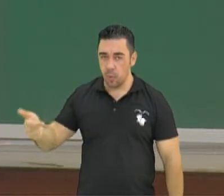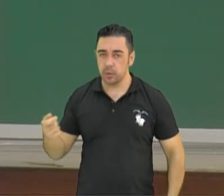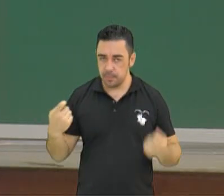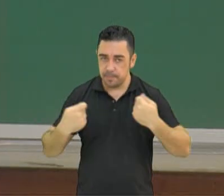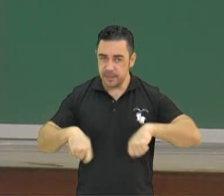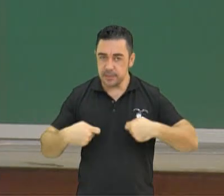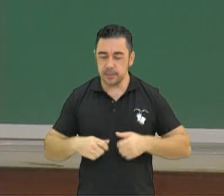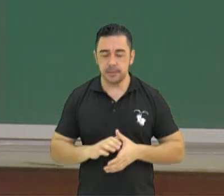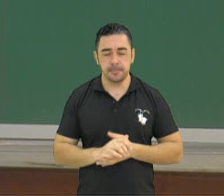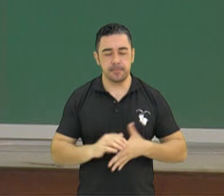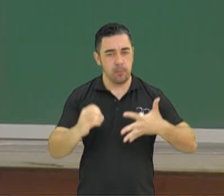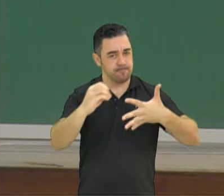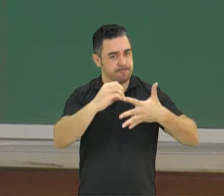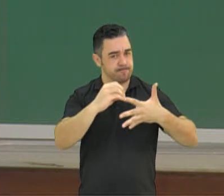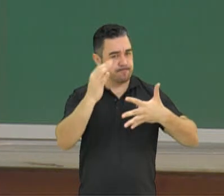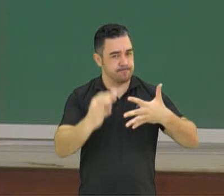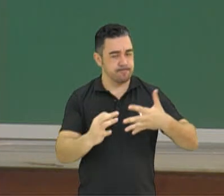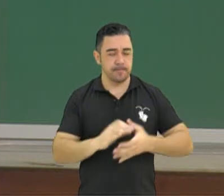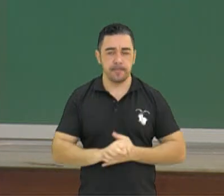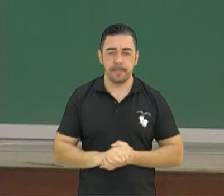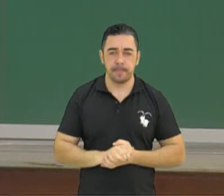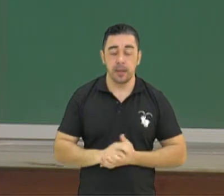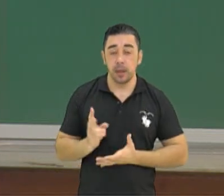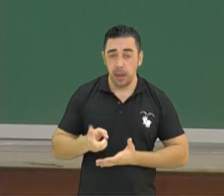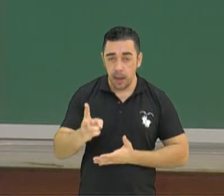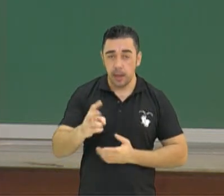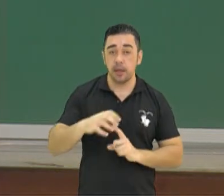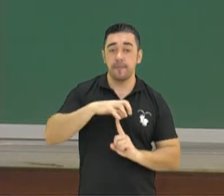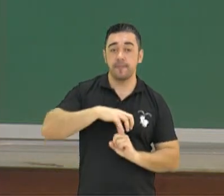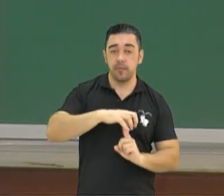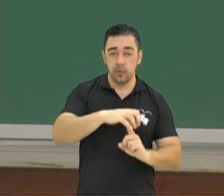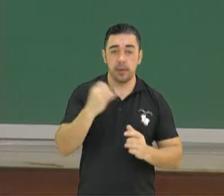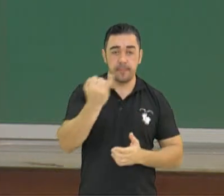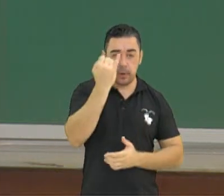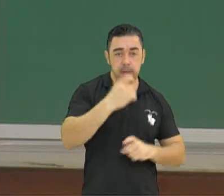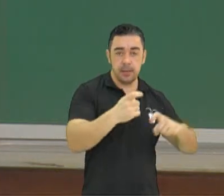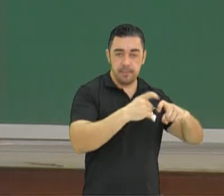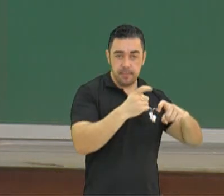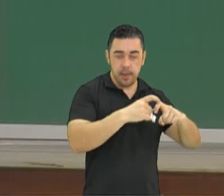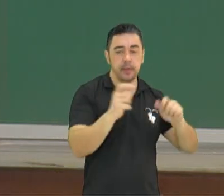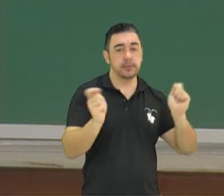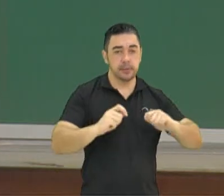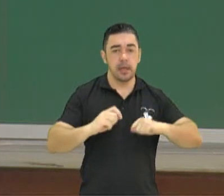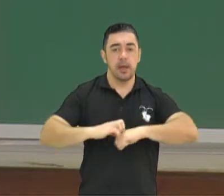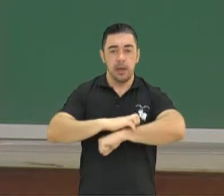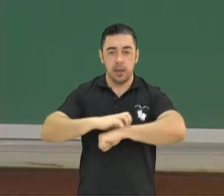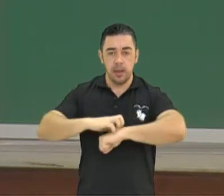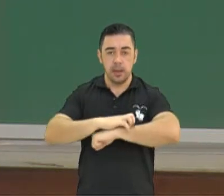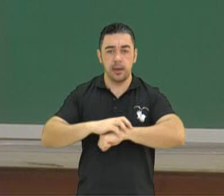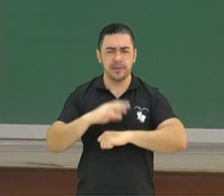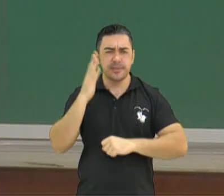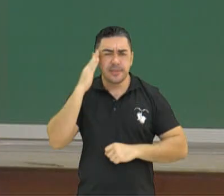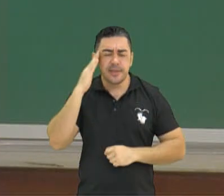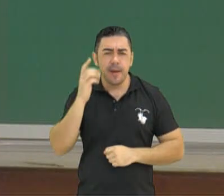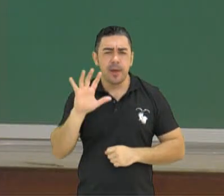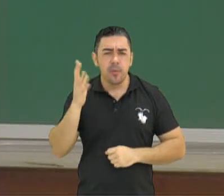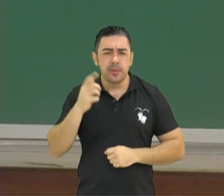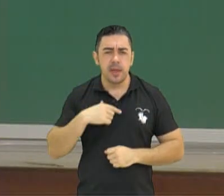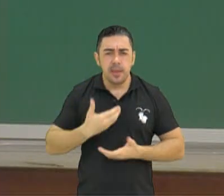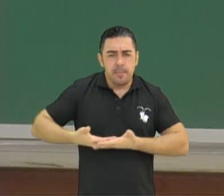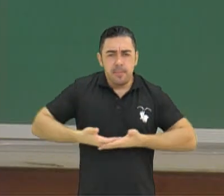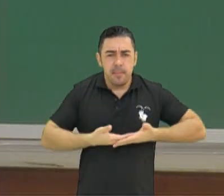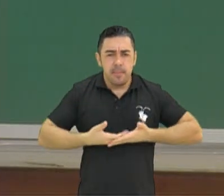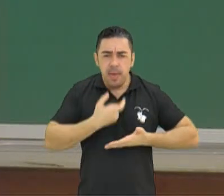outro organismo. Ainda sobre fungos aqui, ó. Importância médica, eles causam micoses. O sapinho do bebê, quando a gente